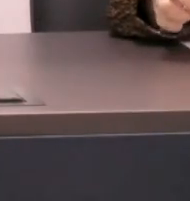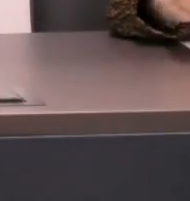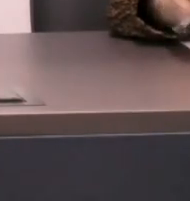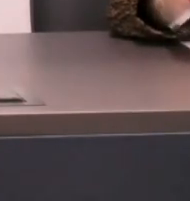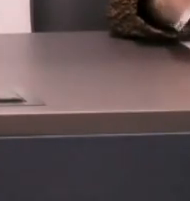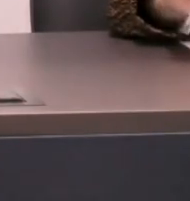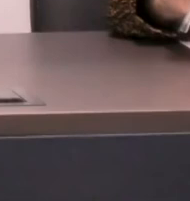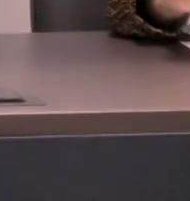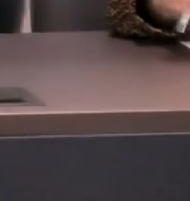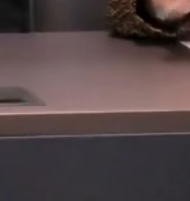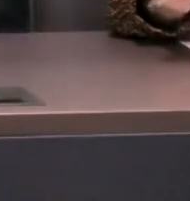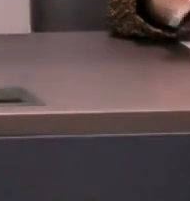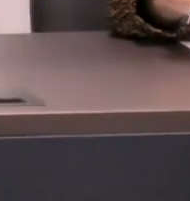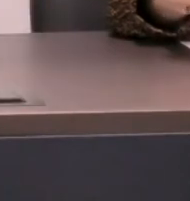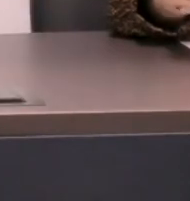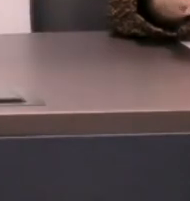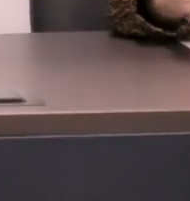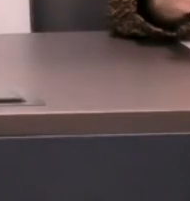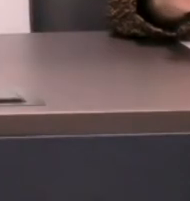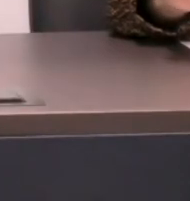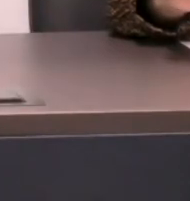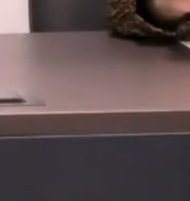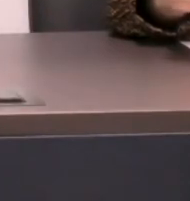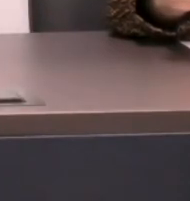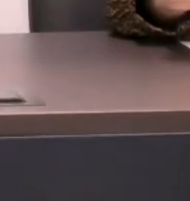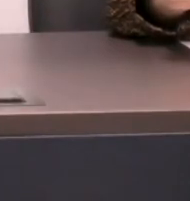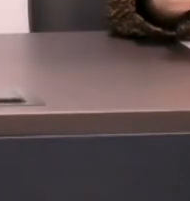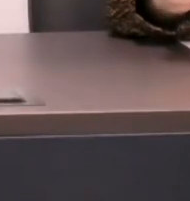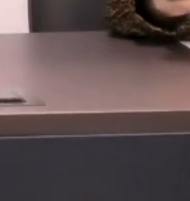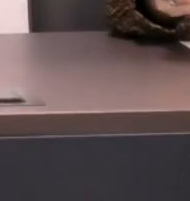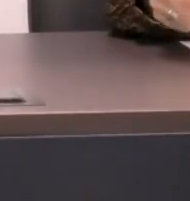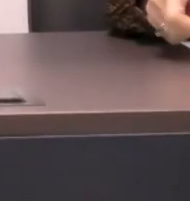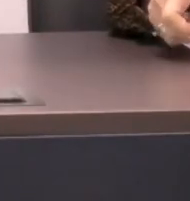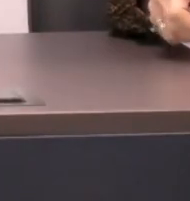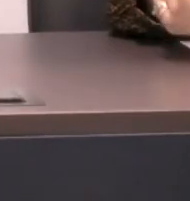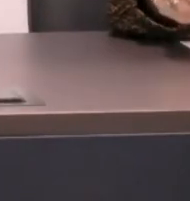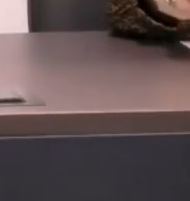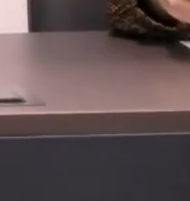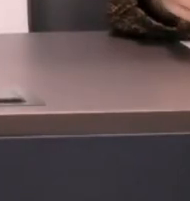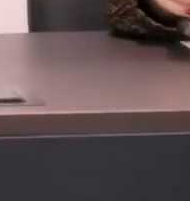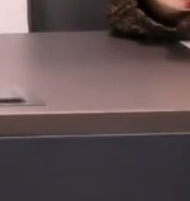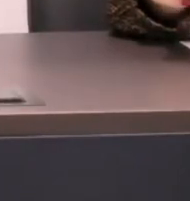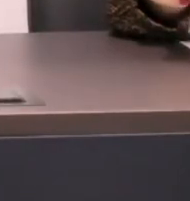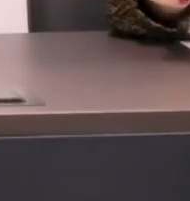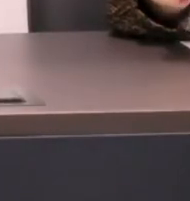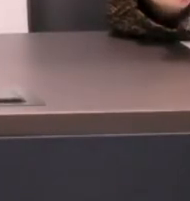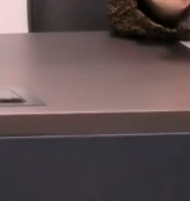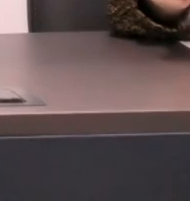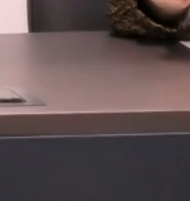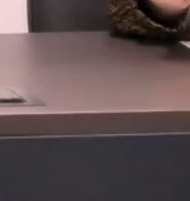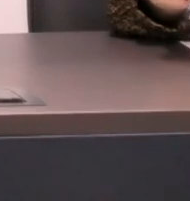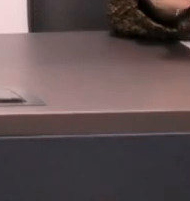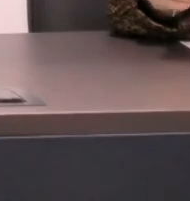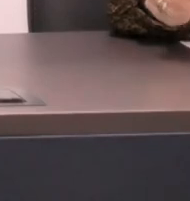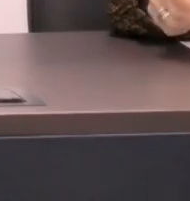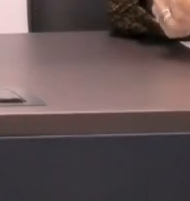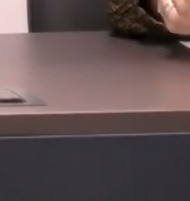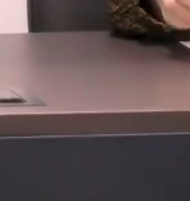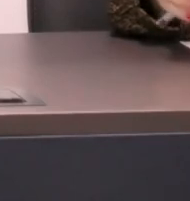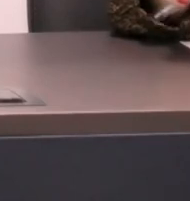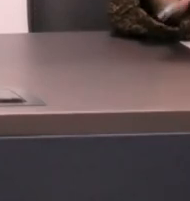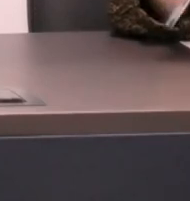para lutar até o último dia pela pela minha cidade antes de terminar registrar a presença do vereador